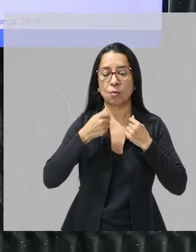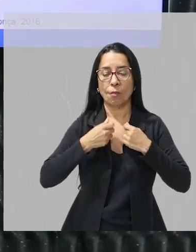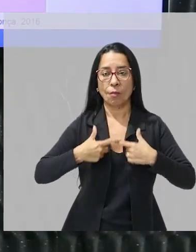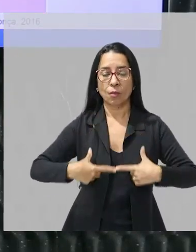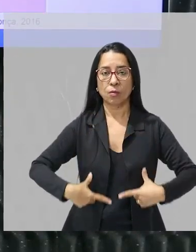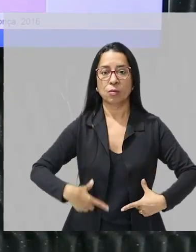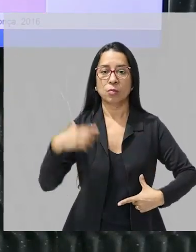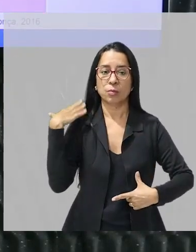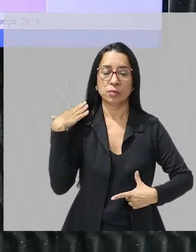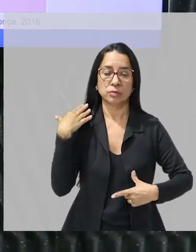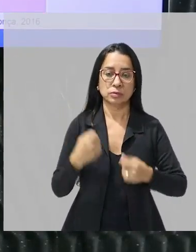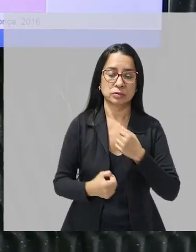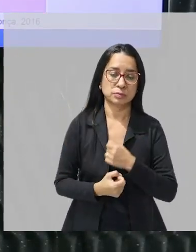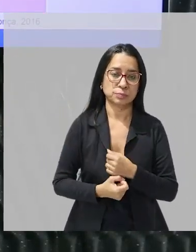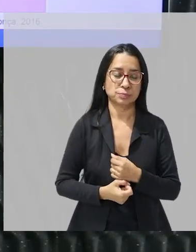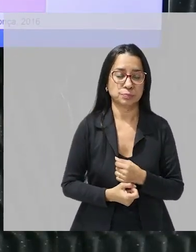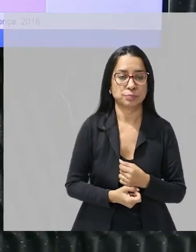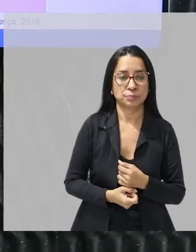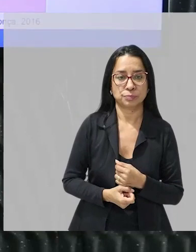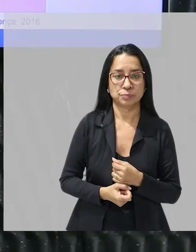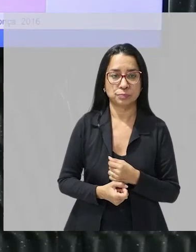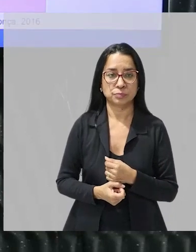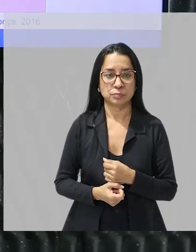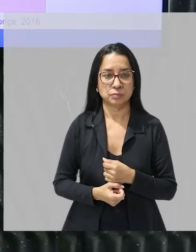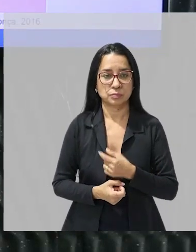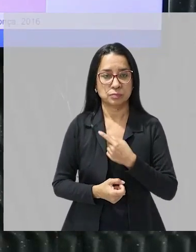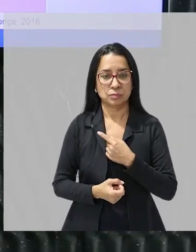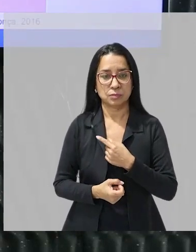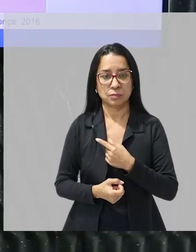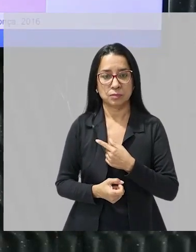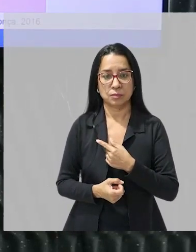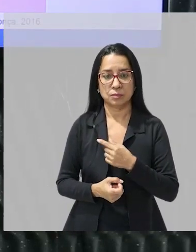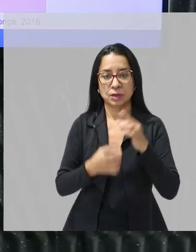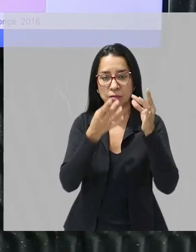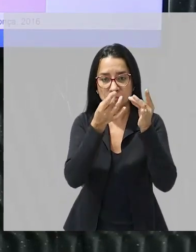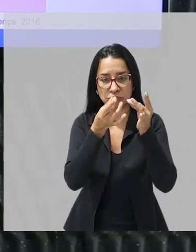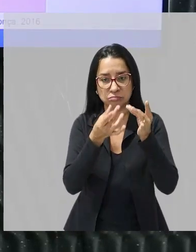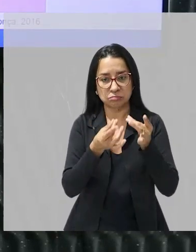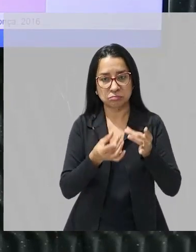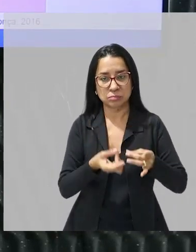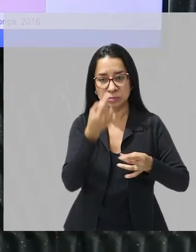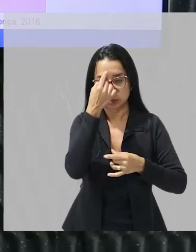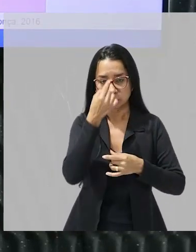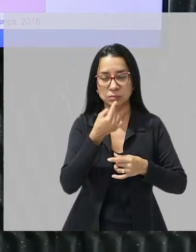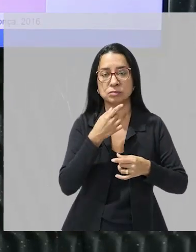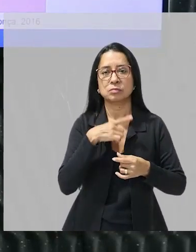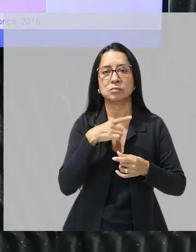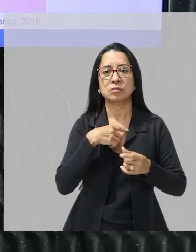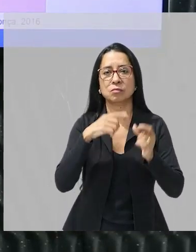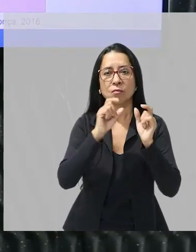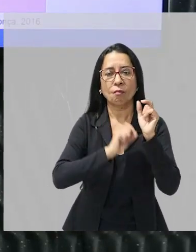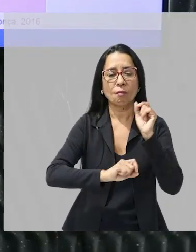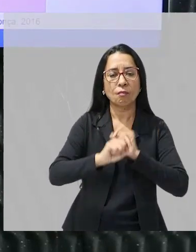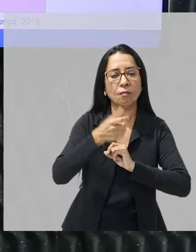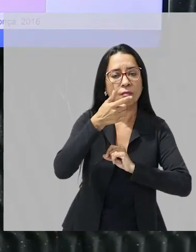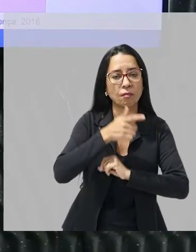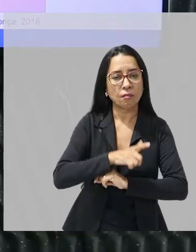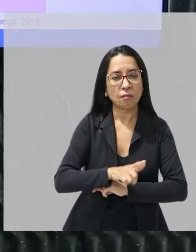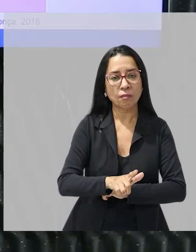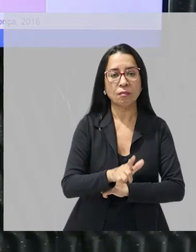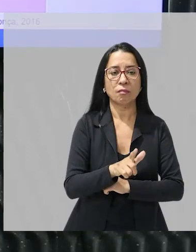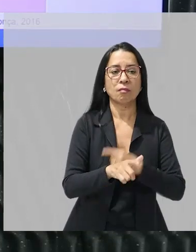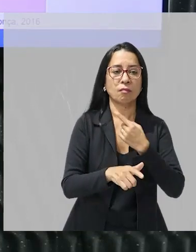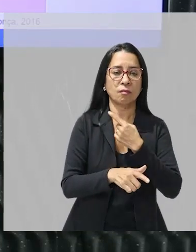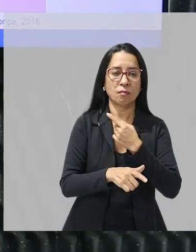onde o ar chega. Então, aqui, vendo de uma maneira mais detalhada, nós temos aqui, ó, novamente,